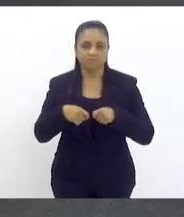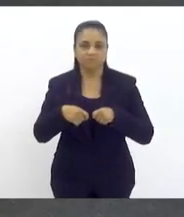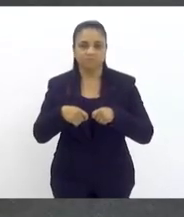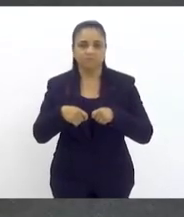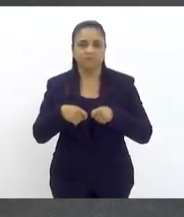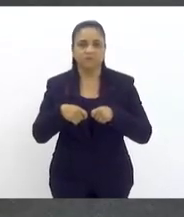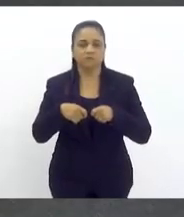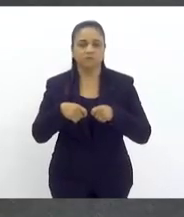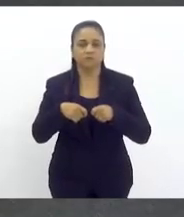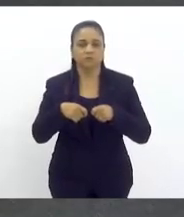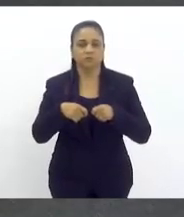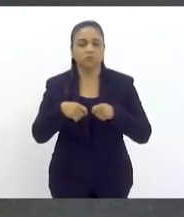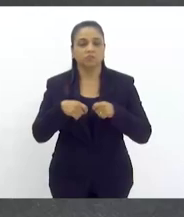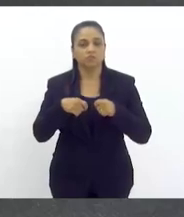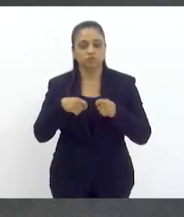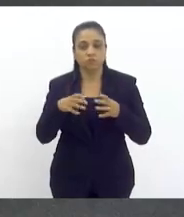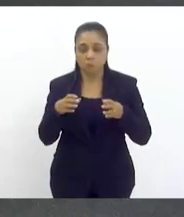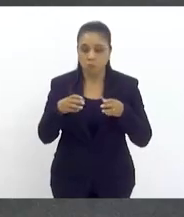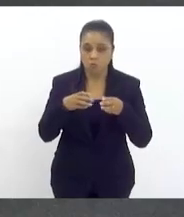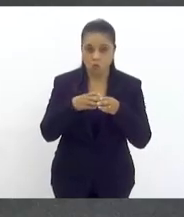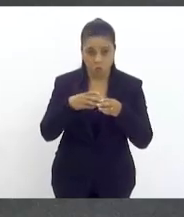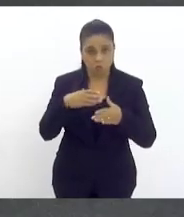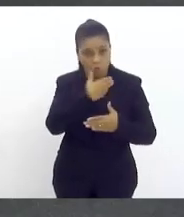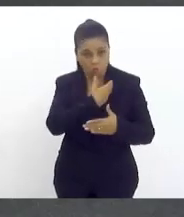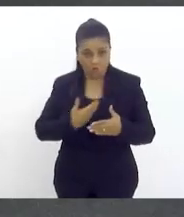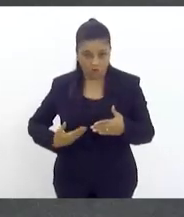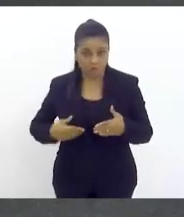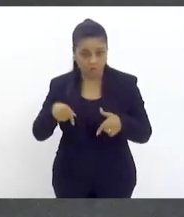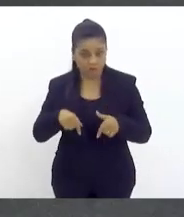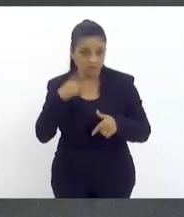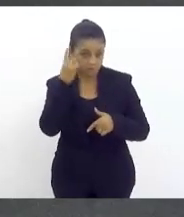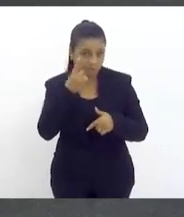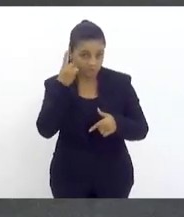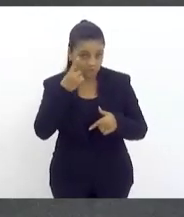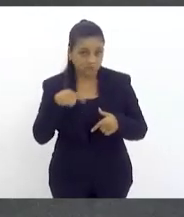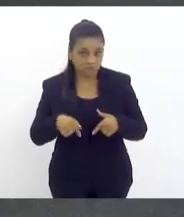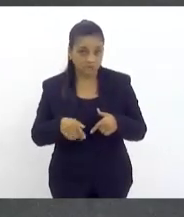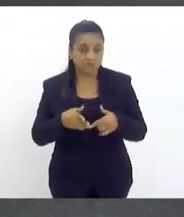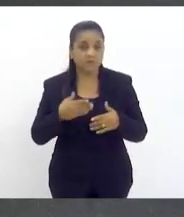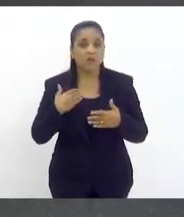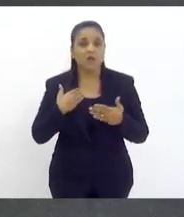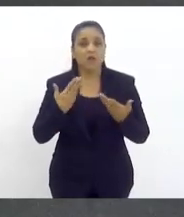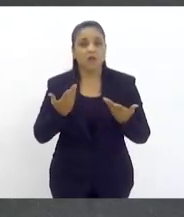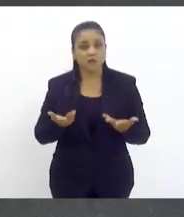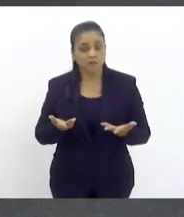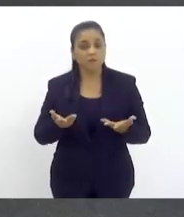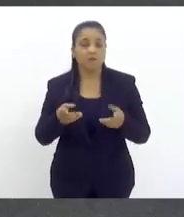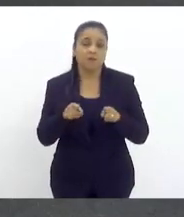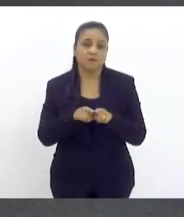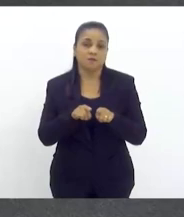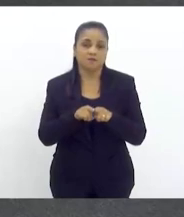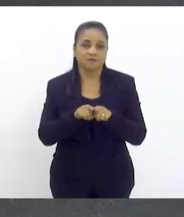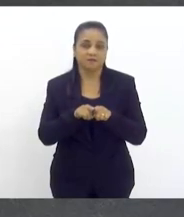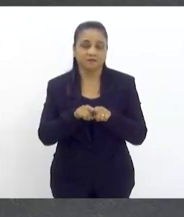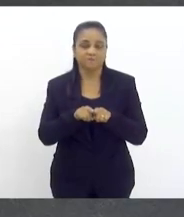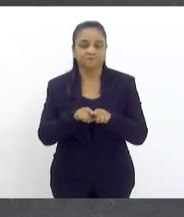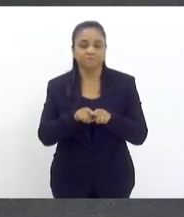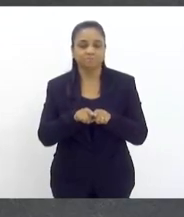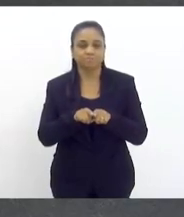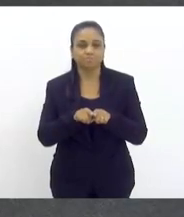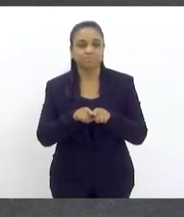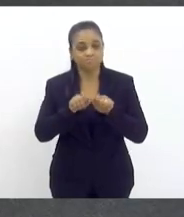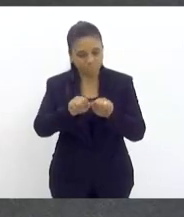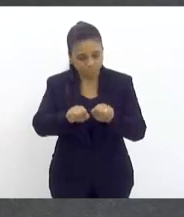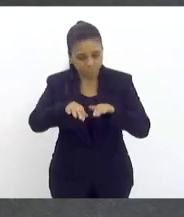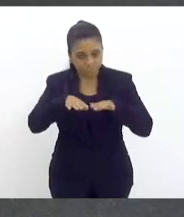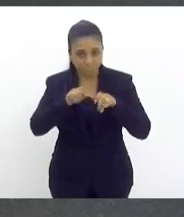da bancada governista, entendo completamente, mas é isso, é prerrogativa também do